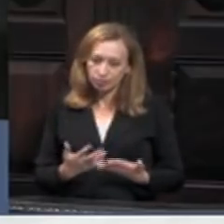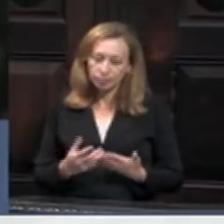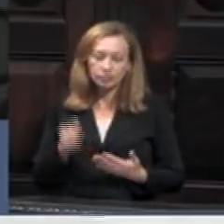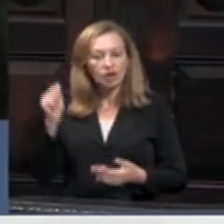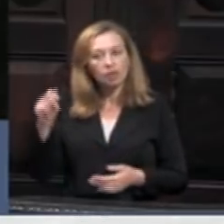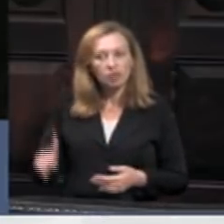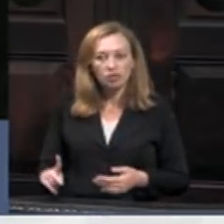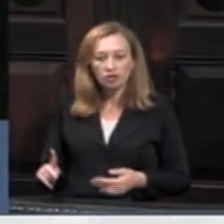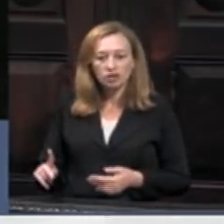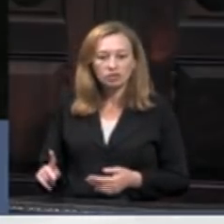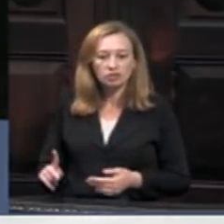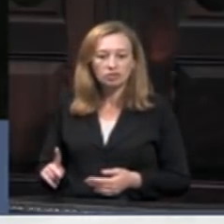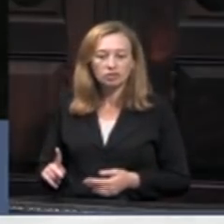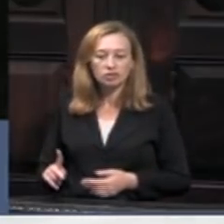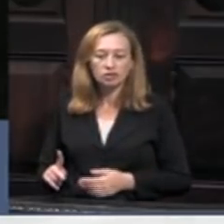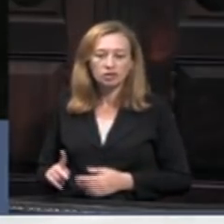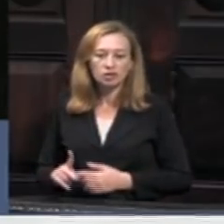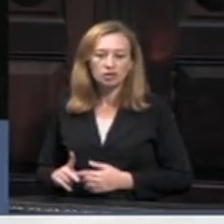aprovando